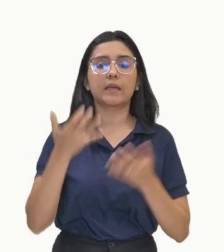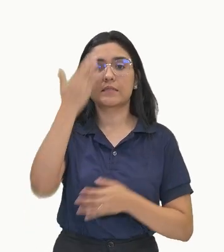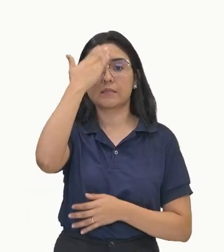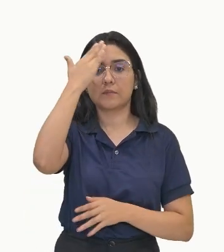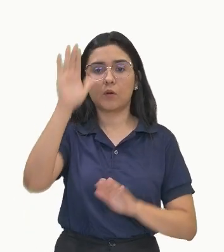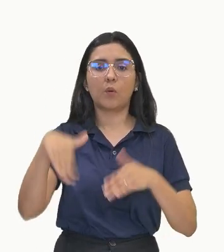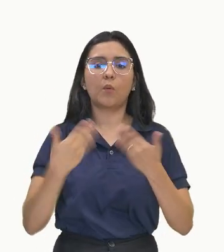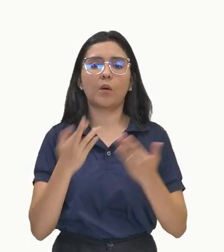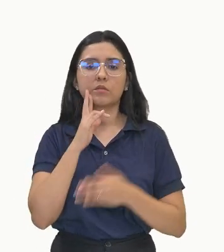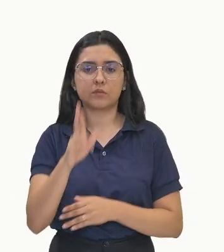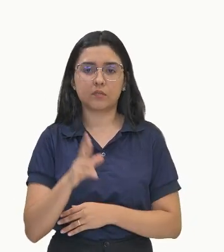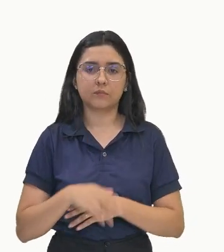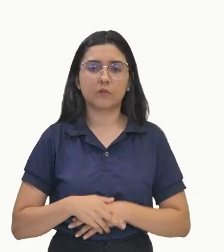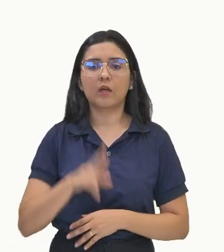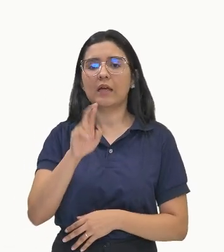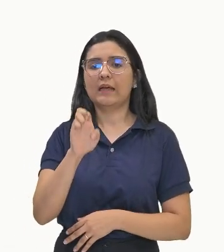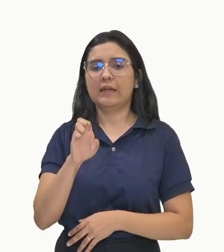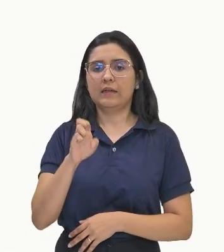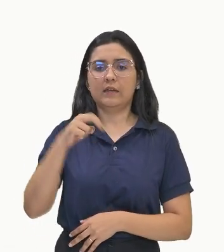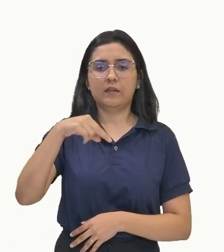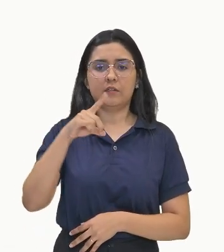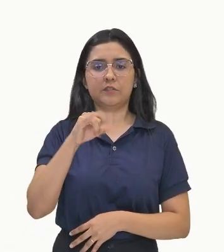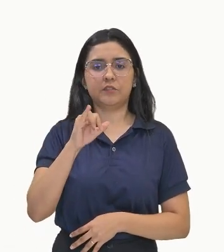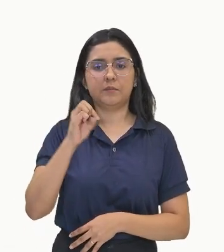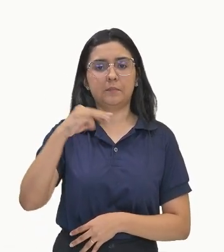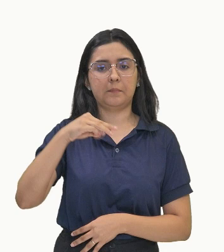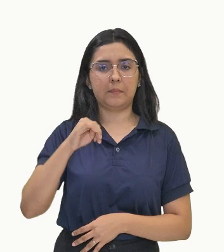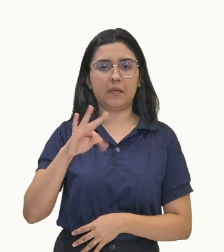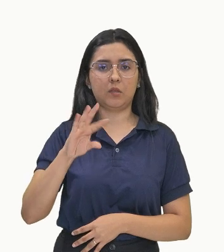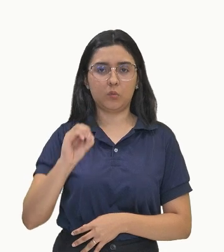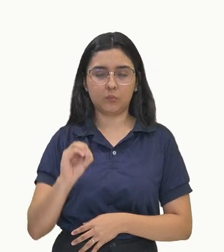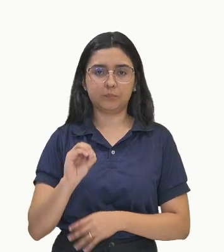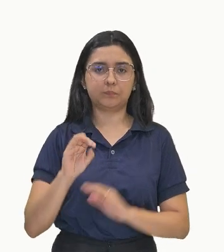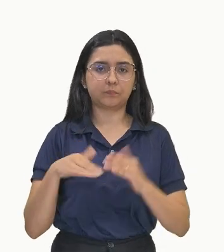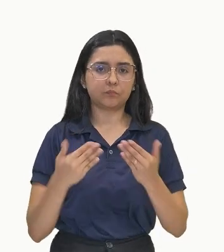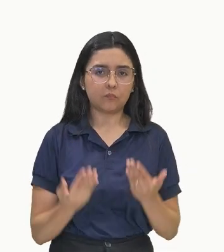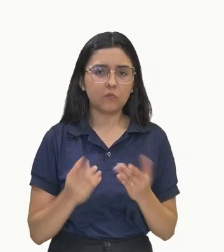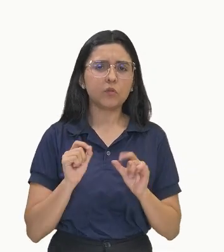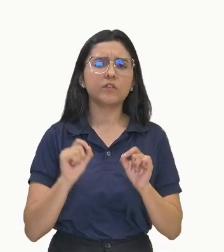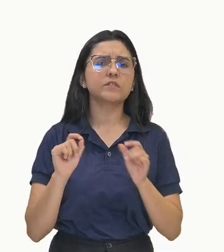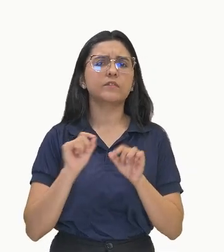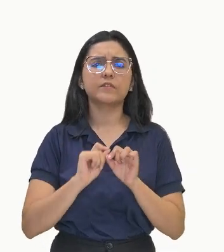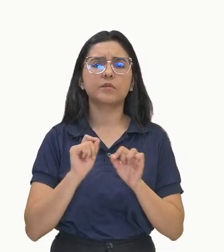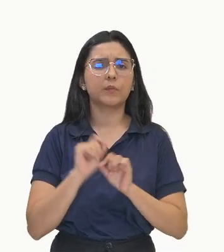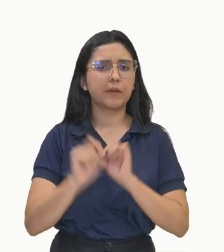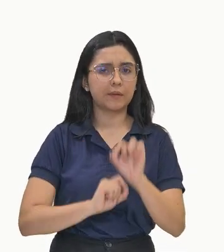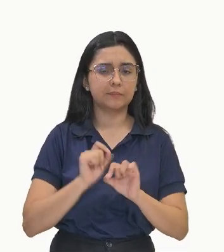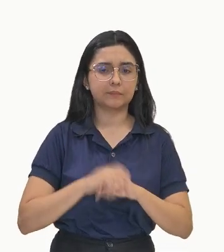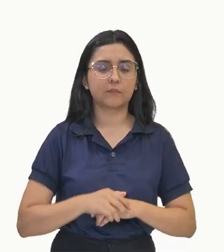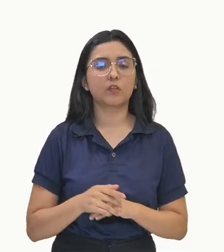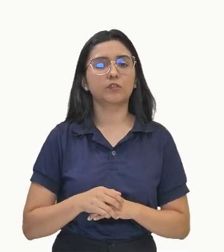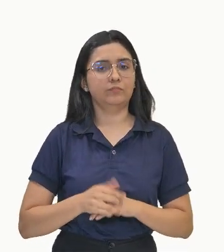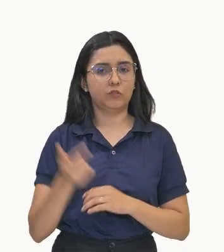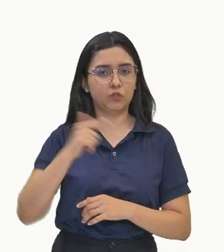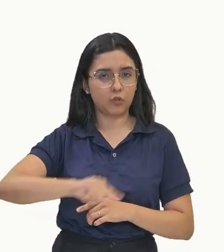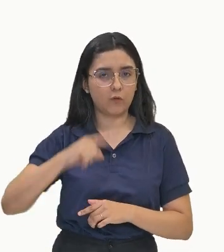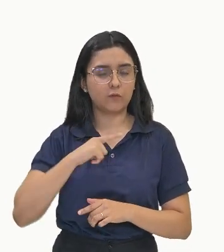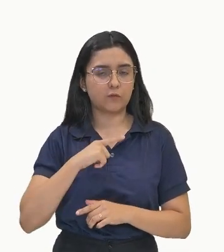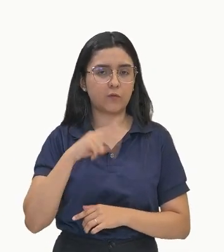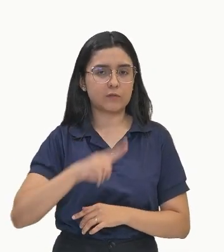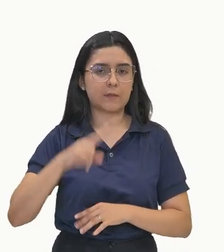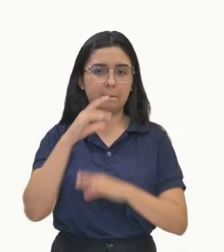é o rendimento. Então, o rendimento aqui, o que você vai fazer? Novamente, vamos trabalhar a matemática.